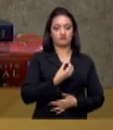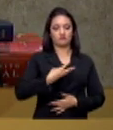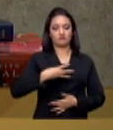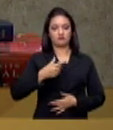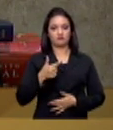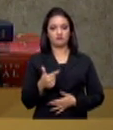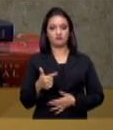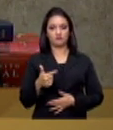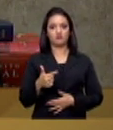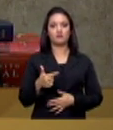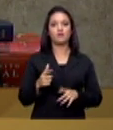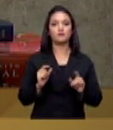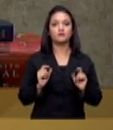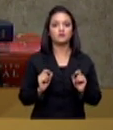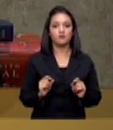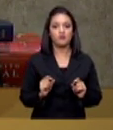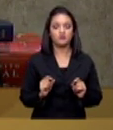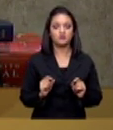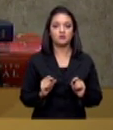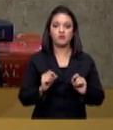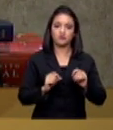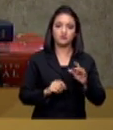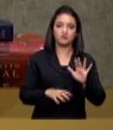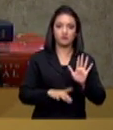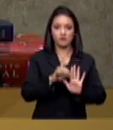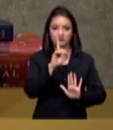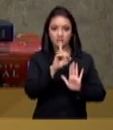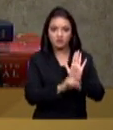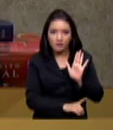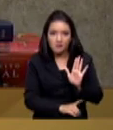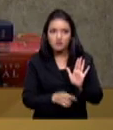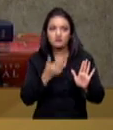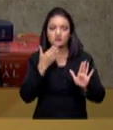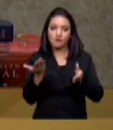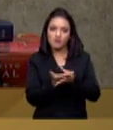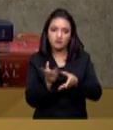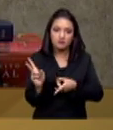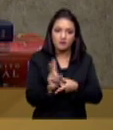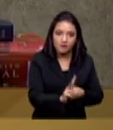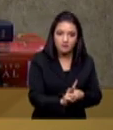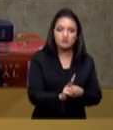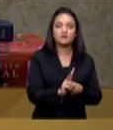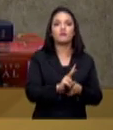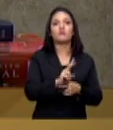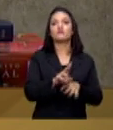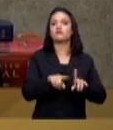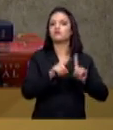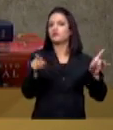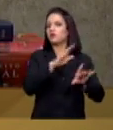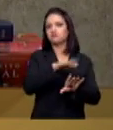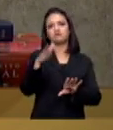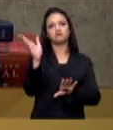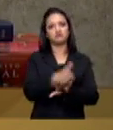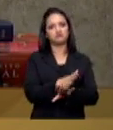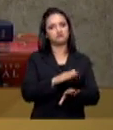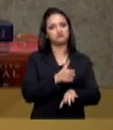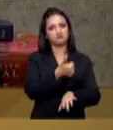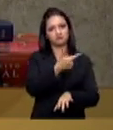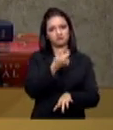no sentido de que é o direito de requerer mandado de segurança extinguir-se-á depois do prazo de 120 dias,